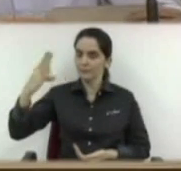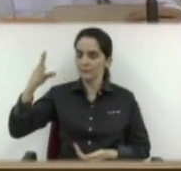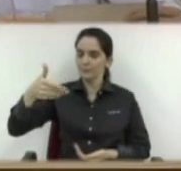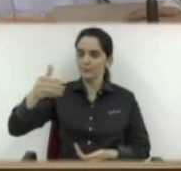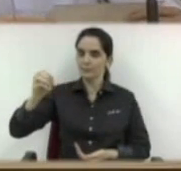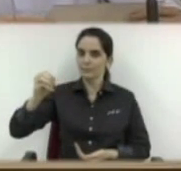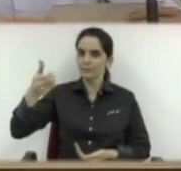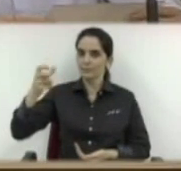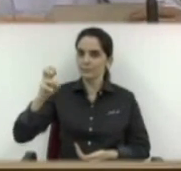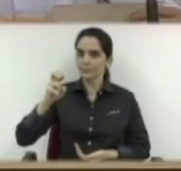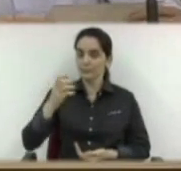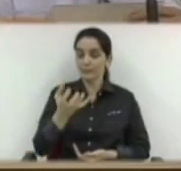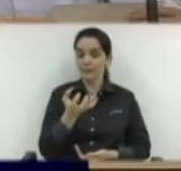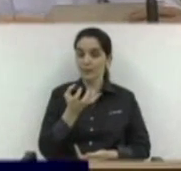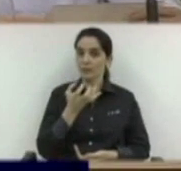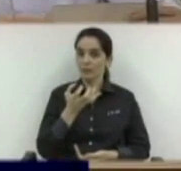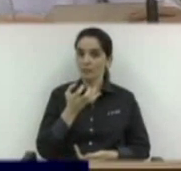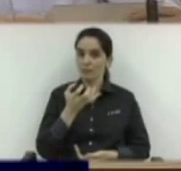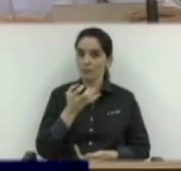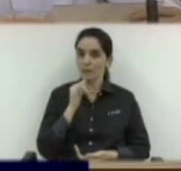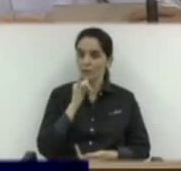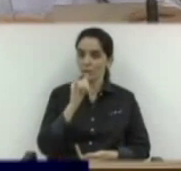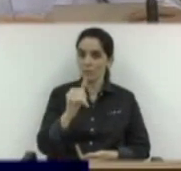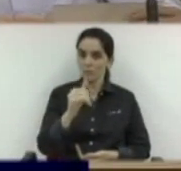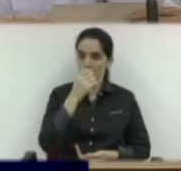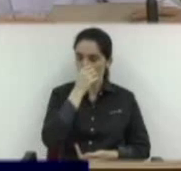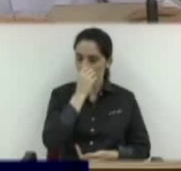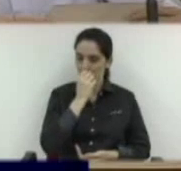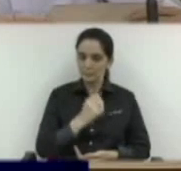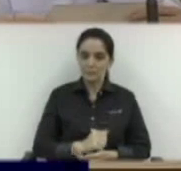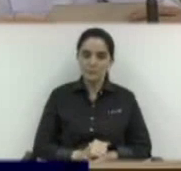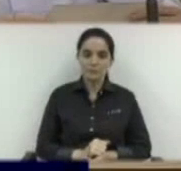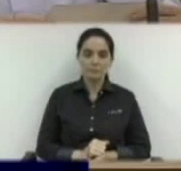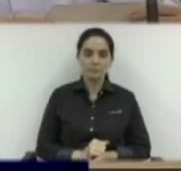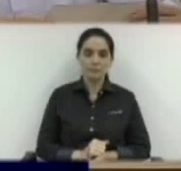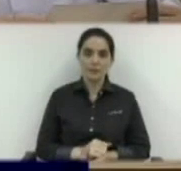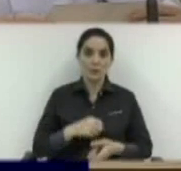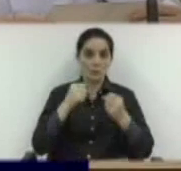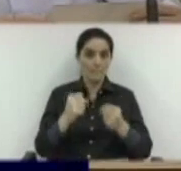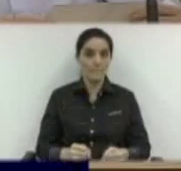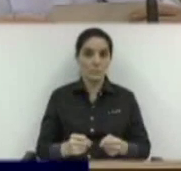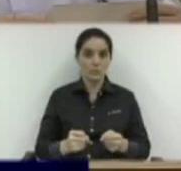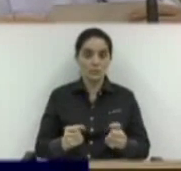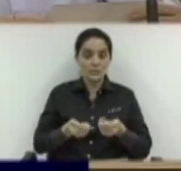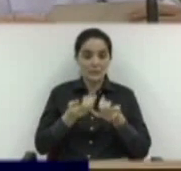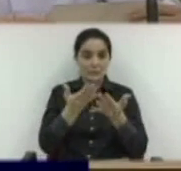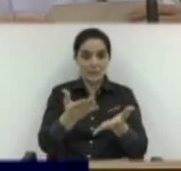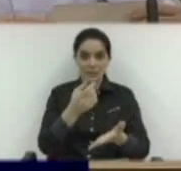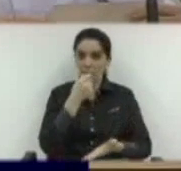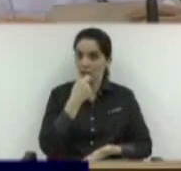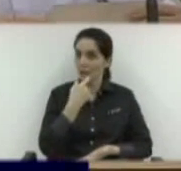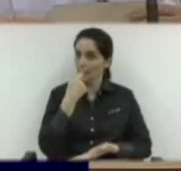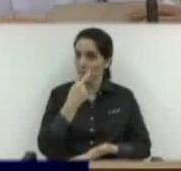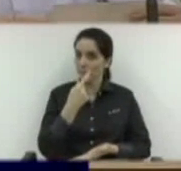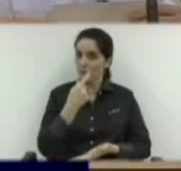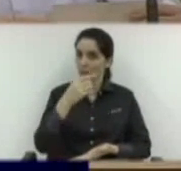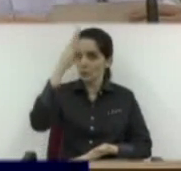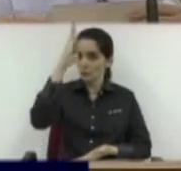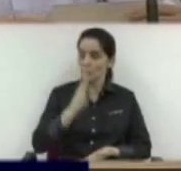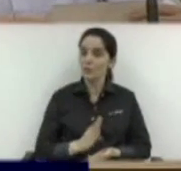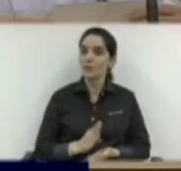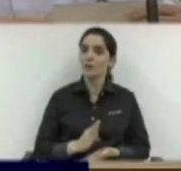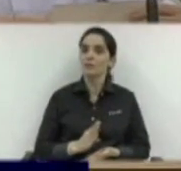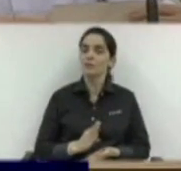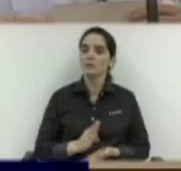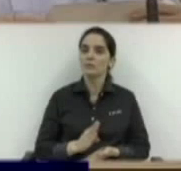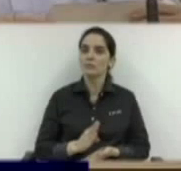1093/2015. Requer informações ao Poder Executivo sobre a possibilidade da distribuição gratuita de medicamentos para o